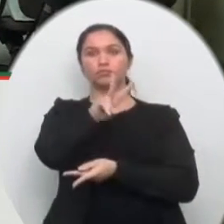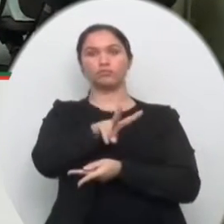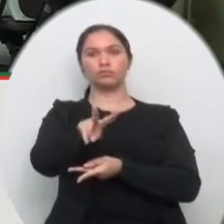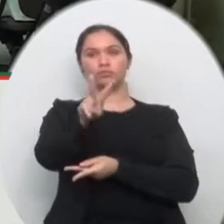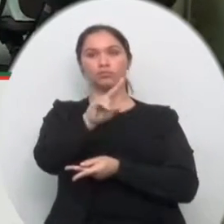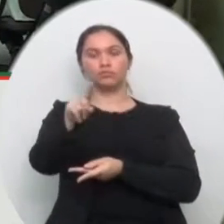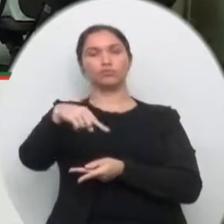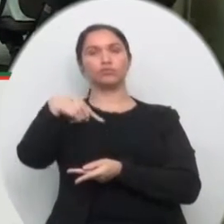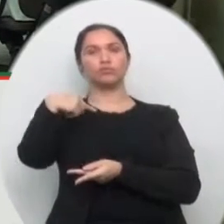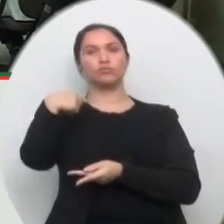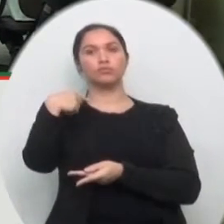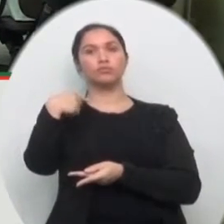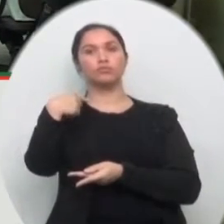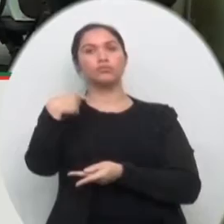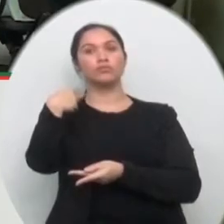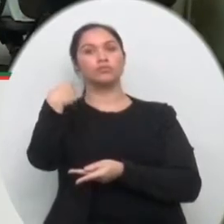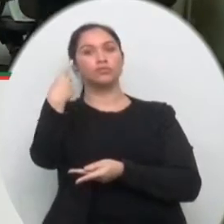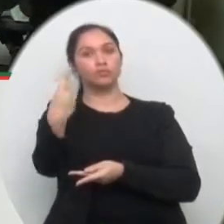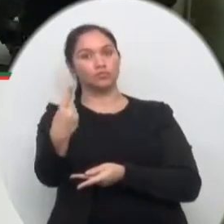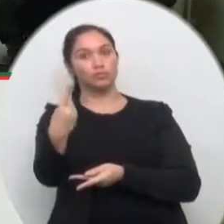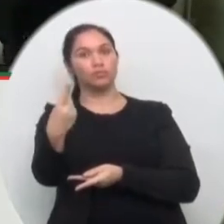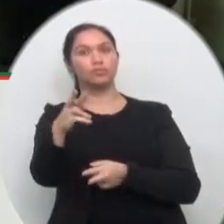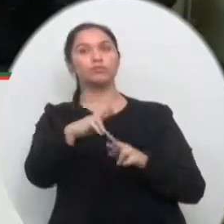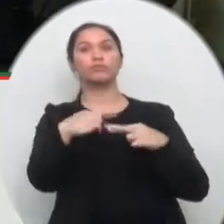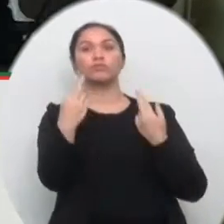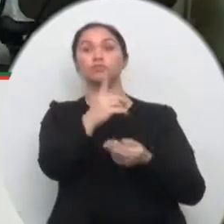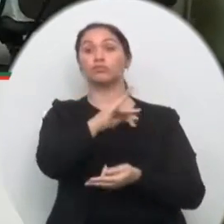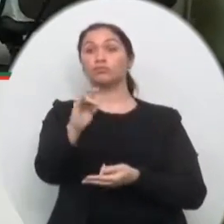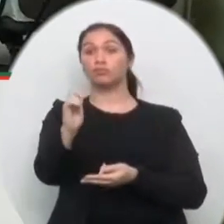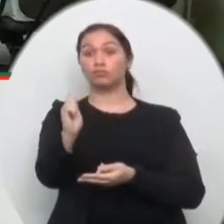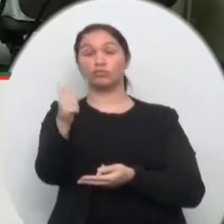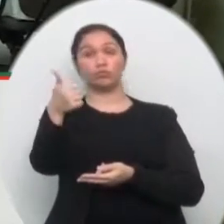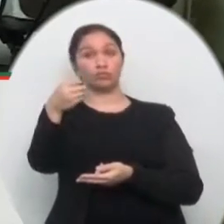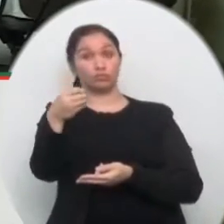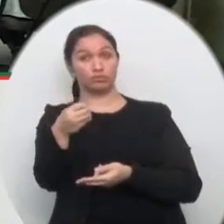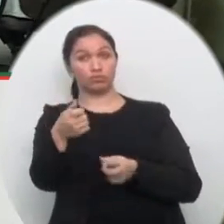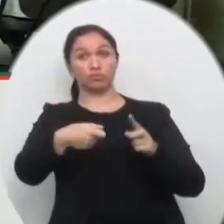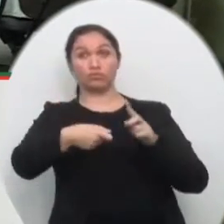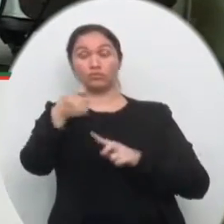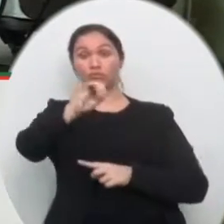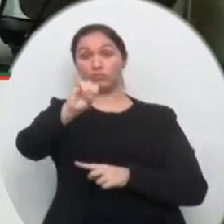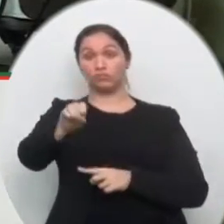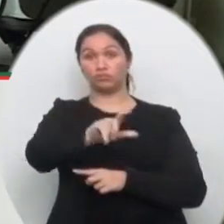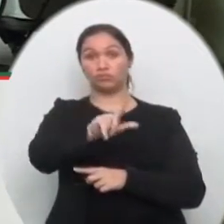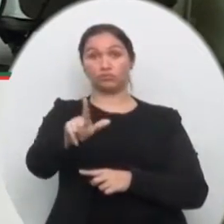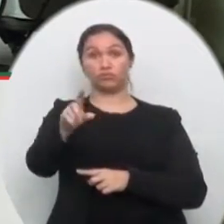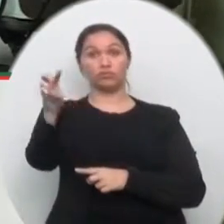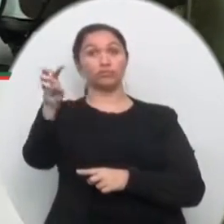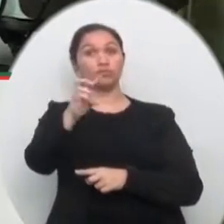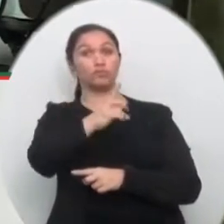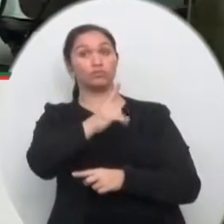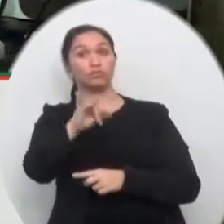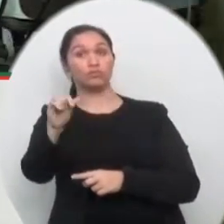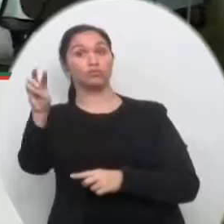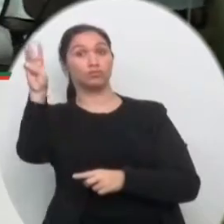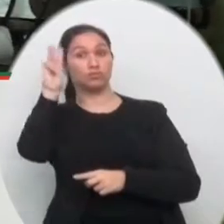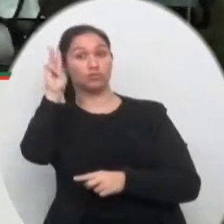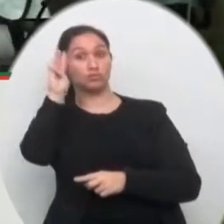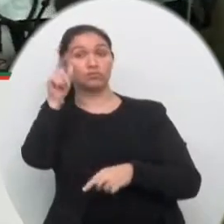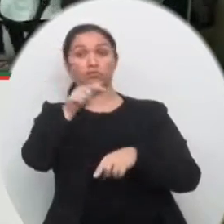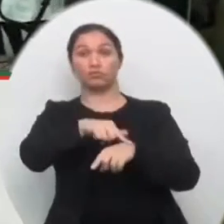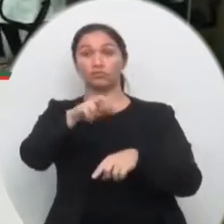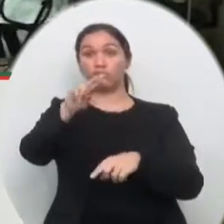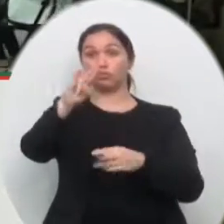a próxima, dia 10 de julho do ano corrente, terça-feira, no horário regimental. Boa noite a